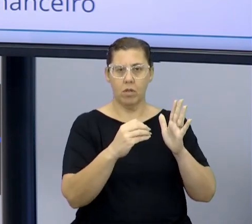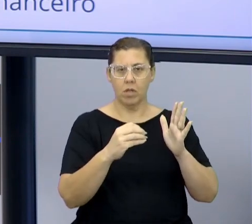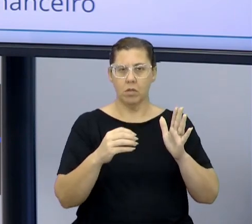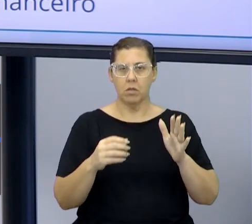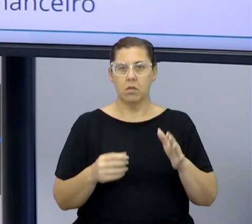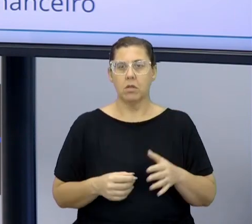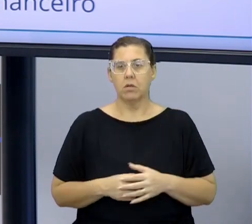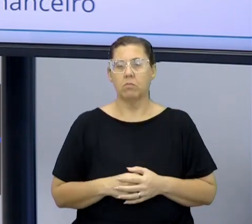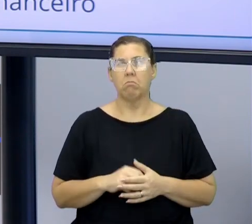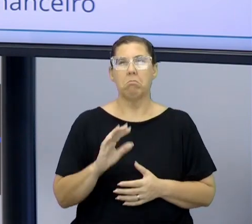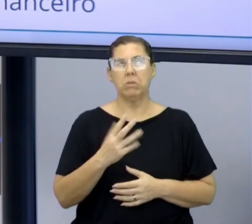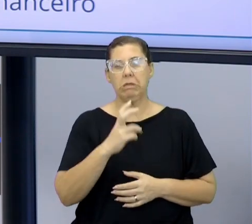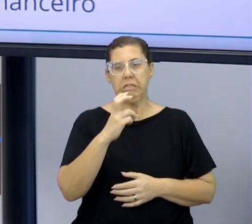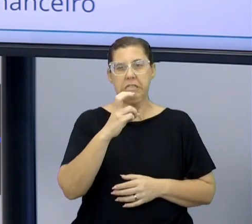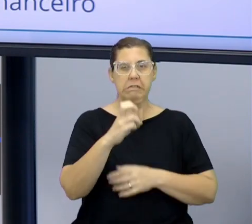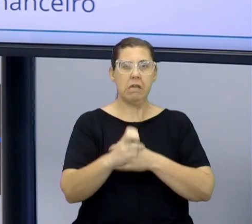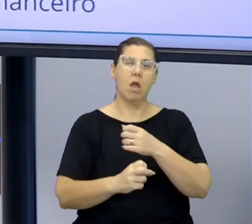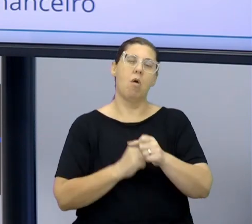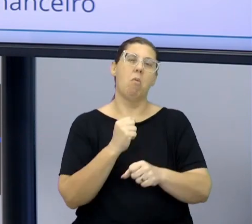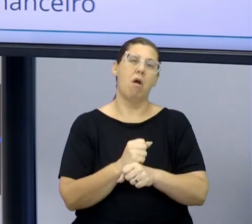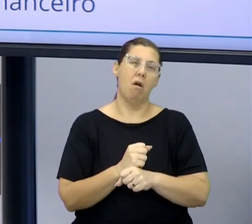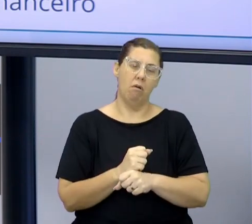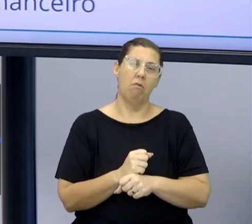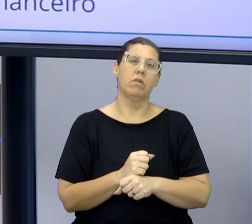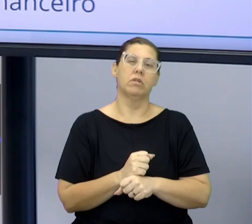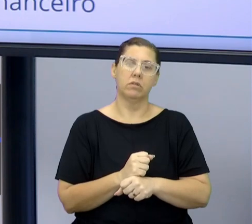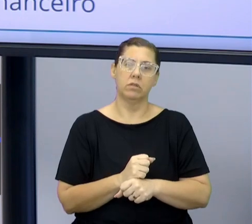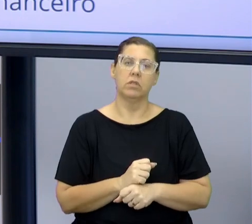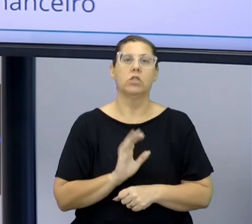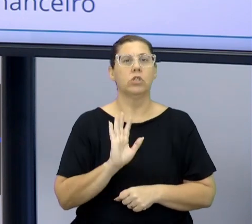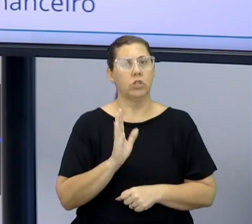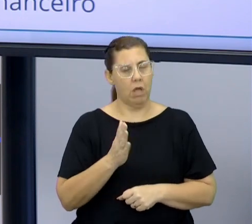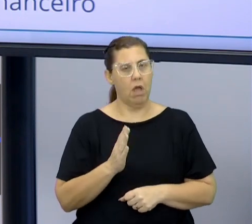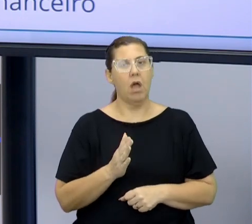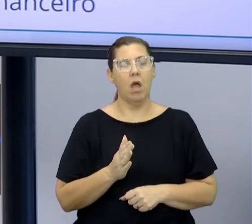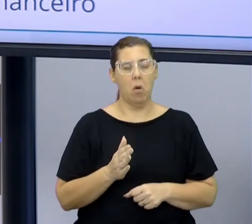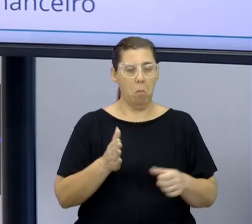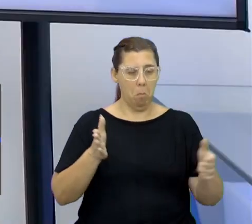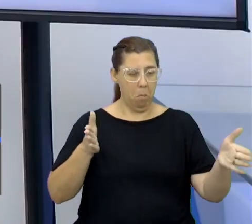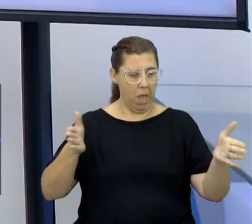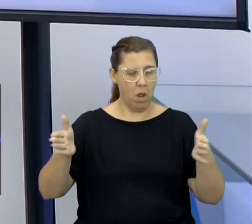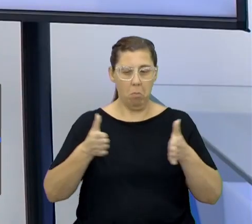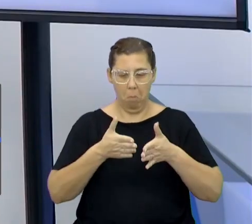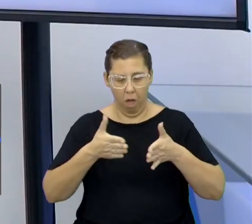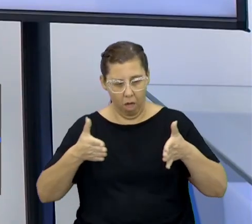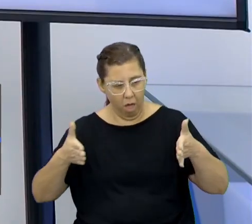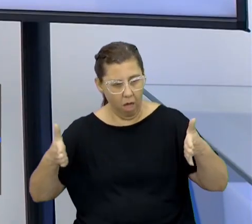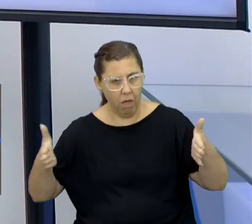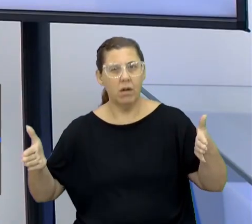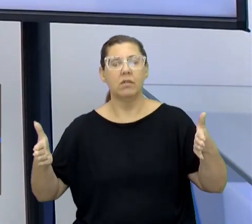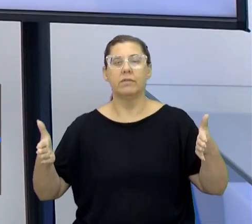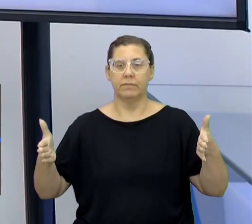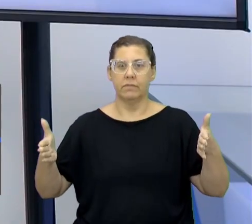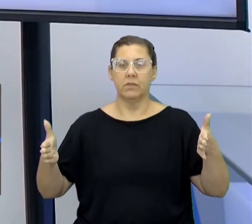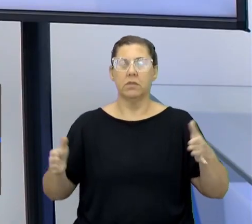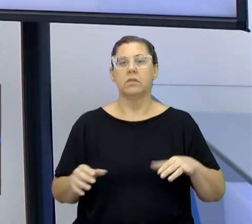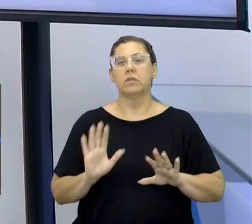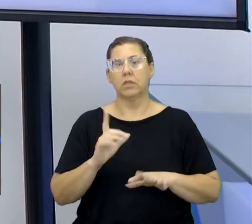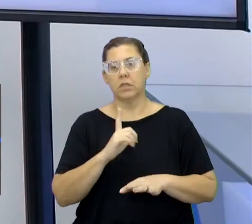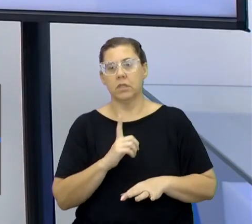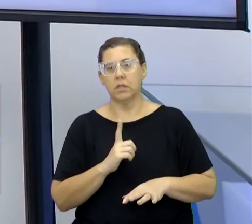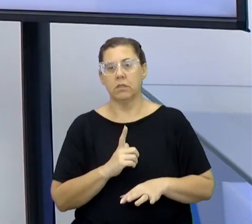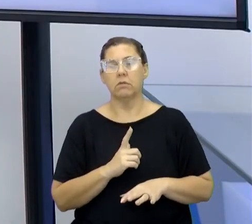prazo, assim, uns 5 anos, que já é considerado um longo prazo. Então, um longo prazo eu considerei